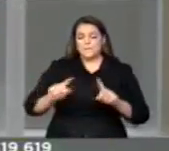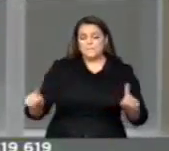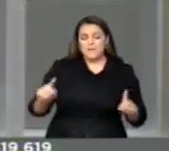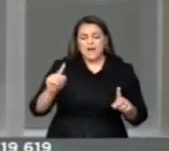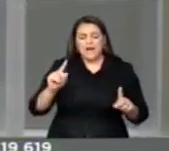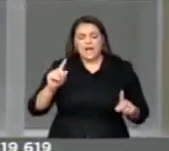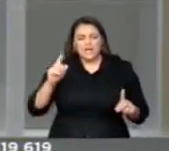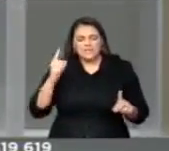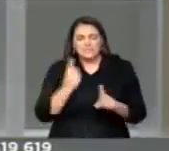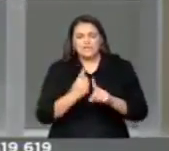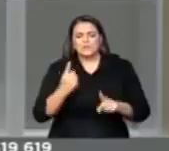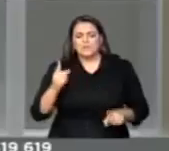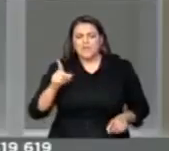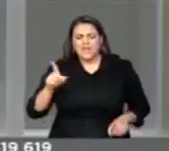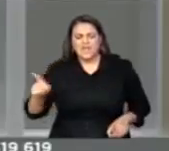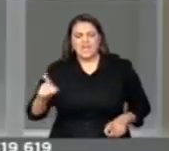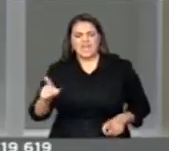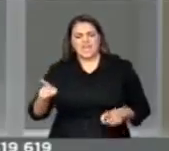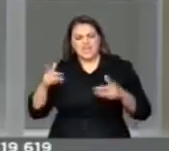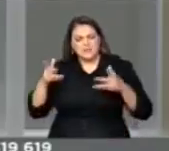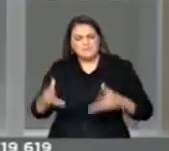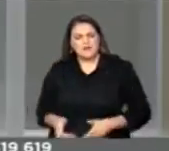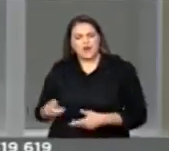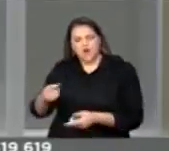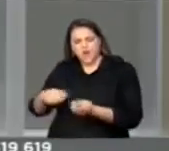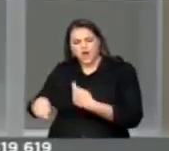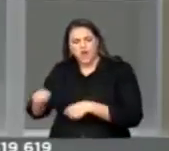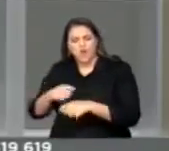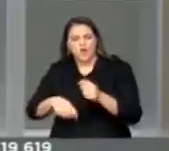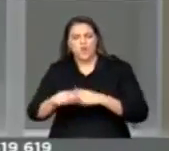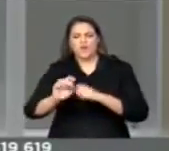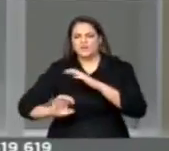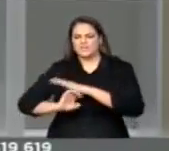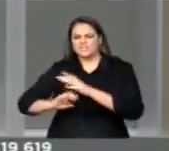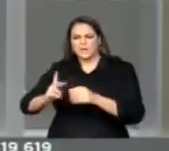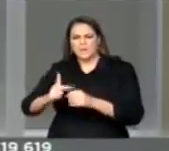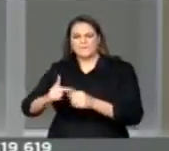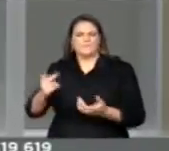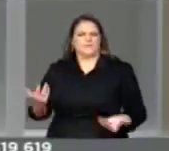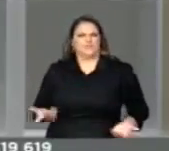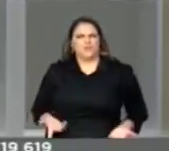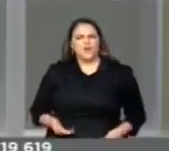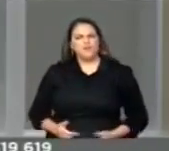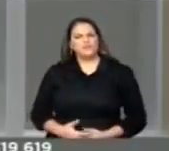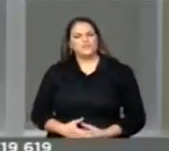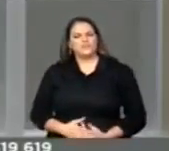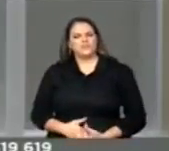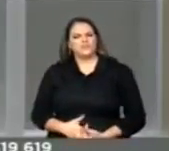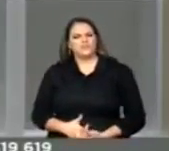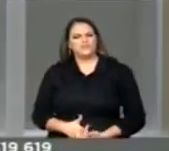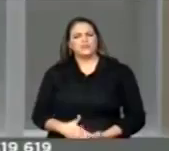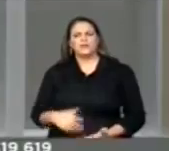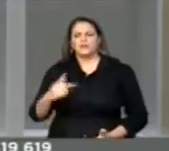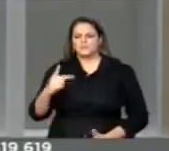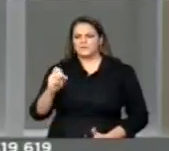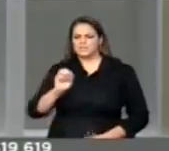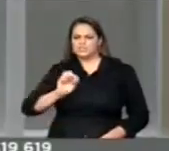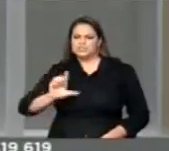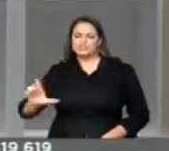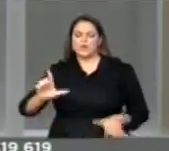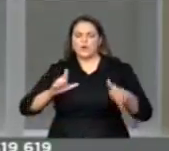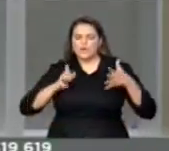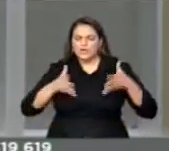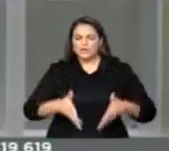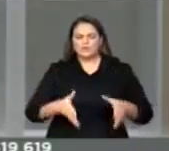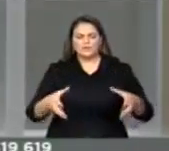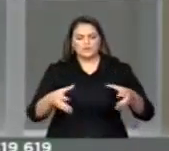dos chefes do processo do Petrolão. Nós sabíamos disso. O PSOL entrou no Conselho de Ética,